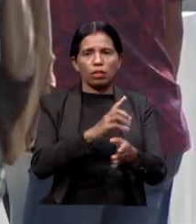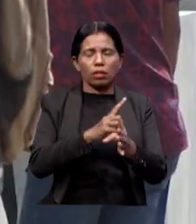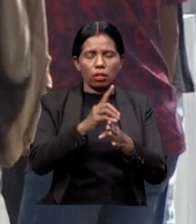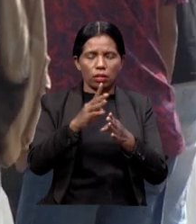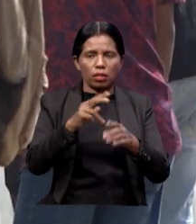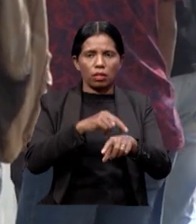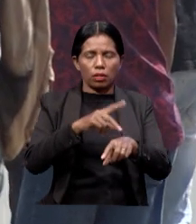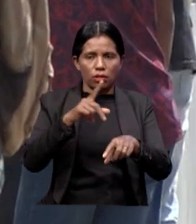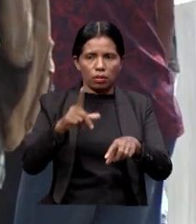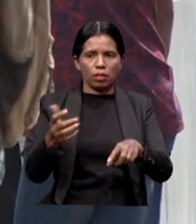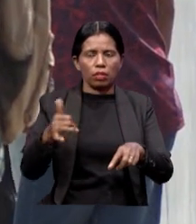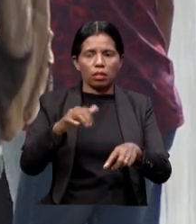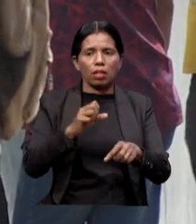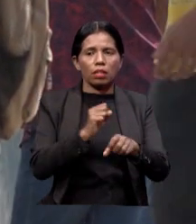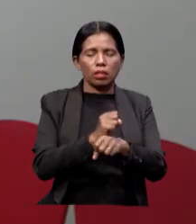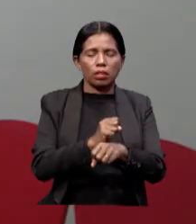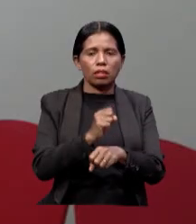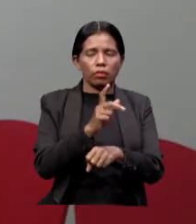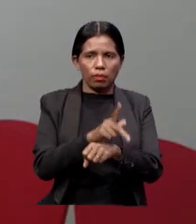Emprego Exterior, CEFOP.